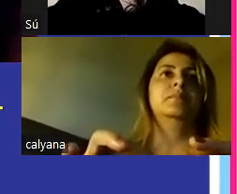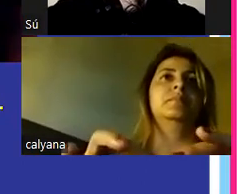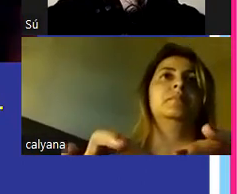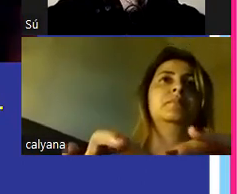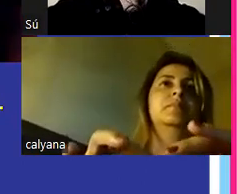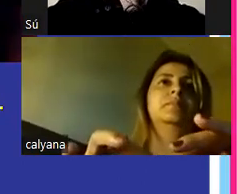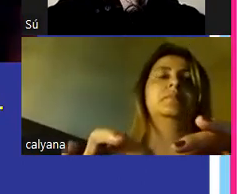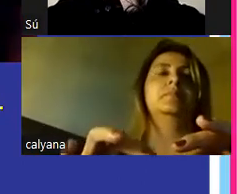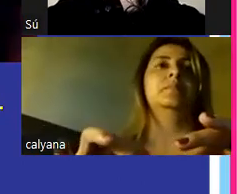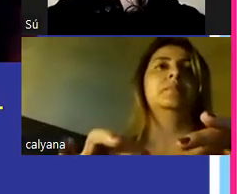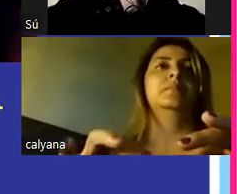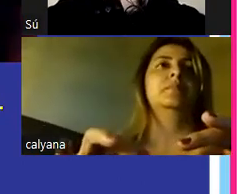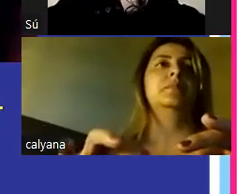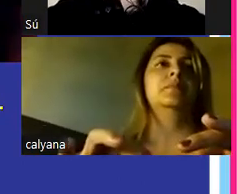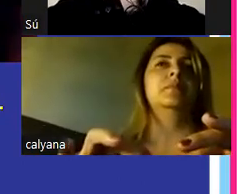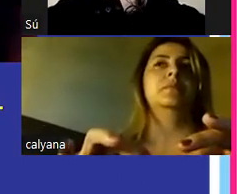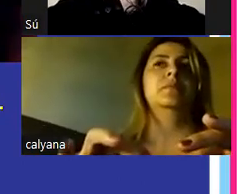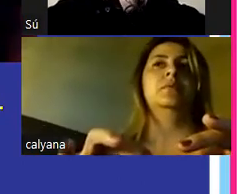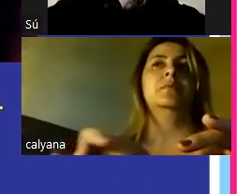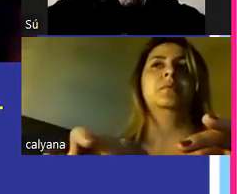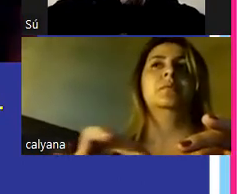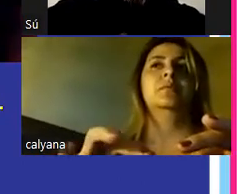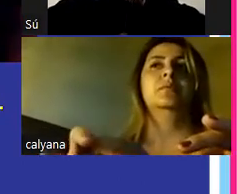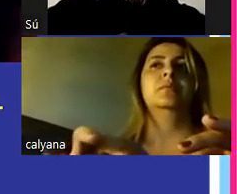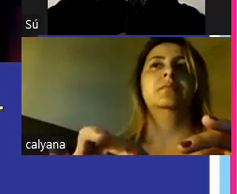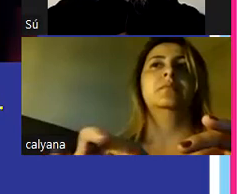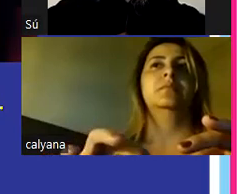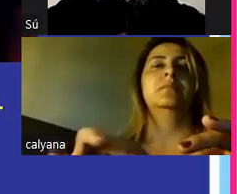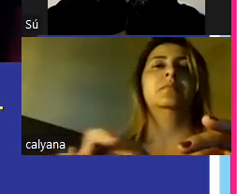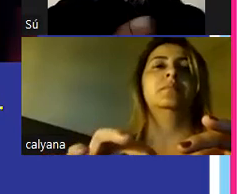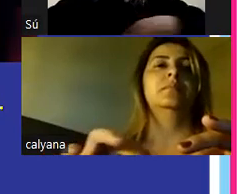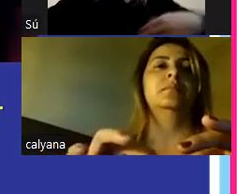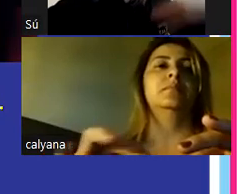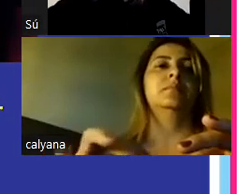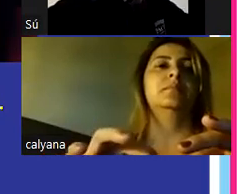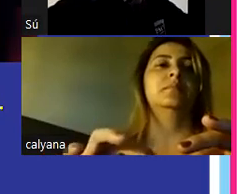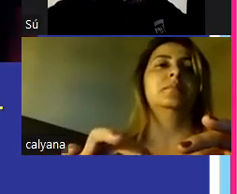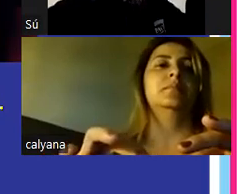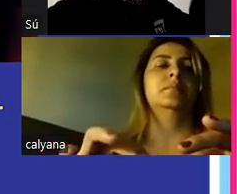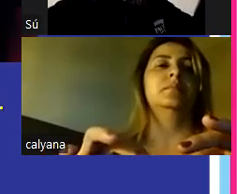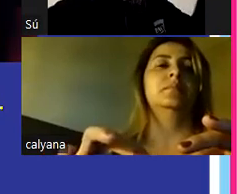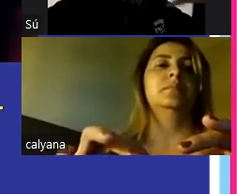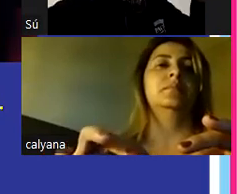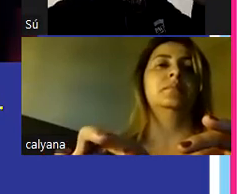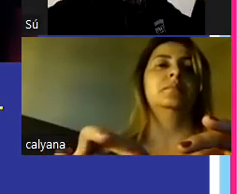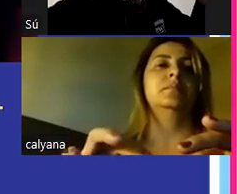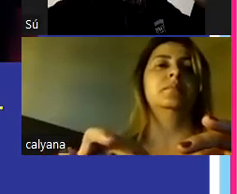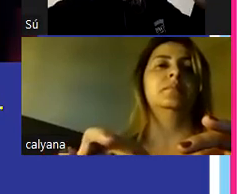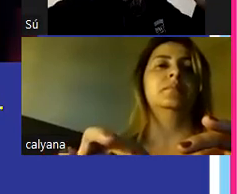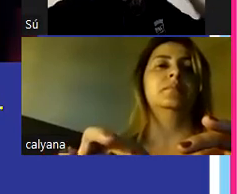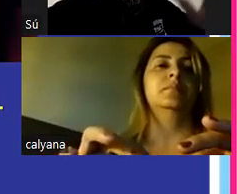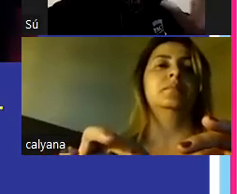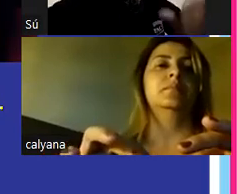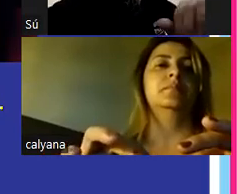Semiologia psicanalítica. A semiologia psicanalítica é a semiótica, a leitura das